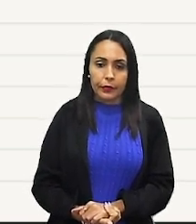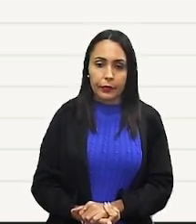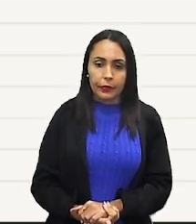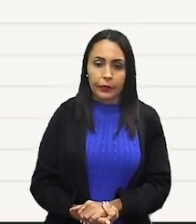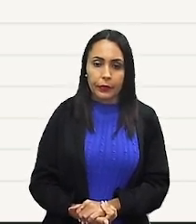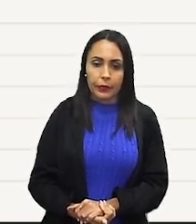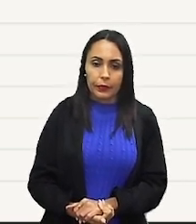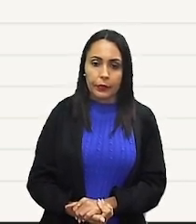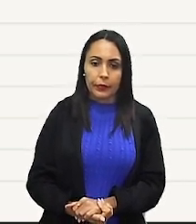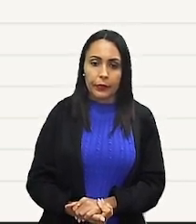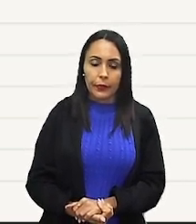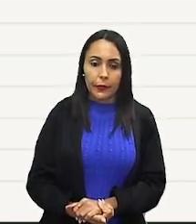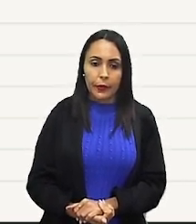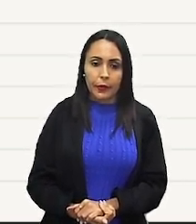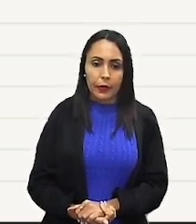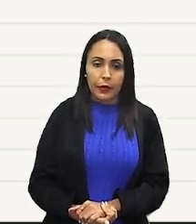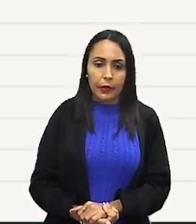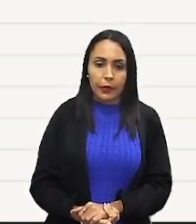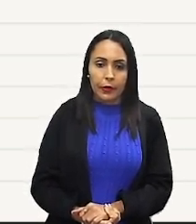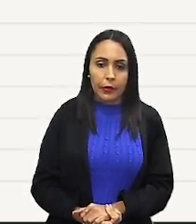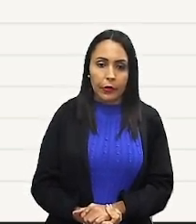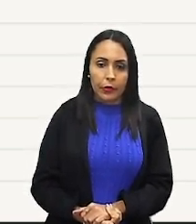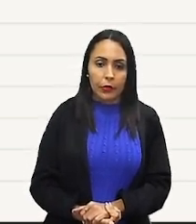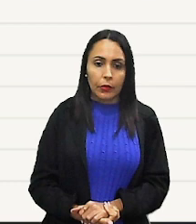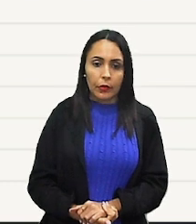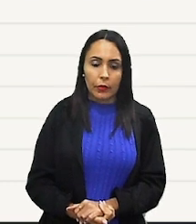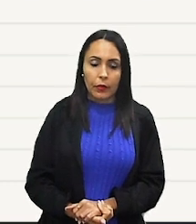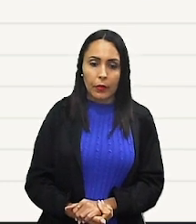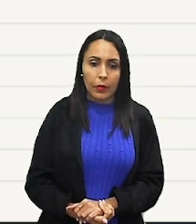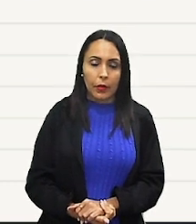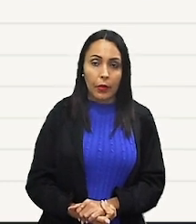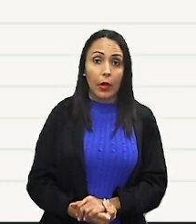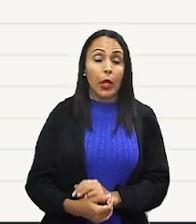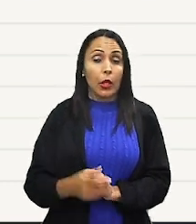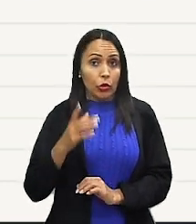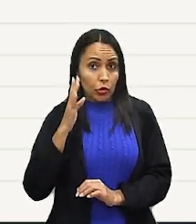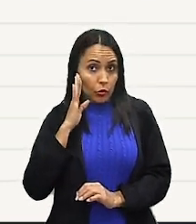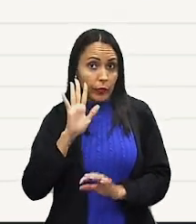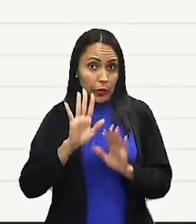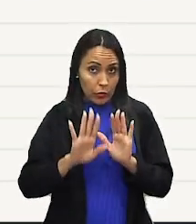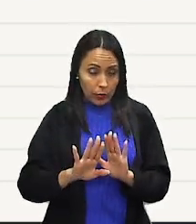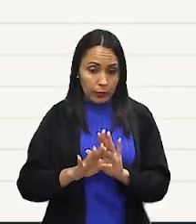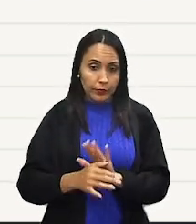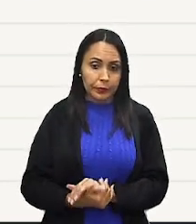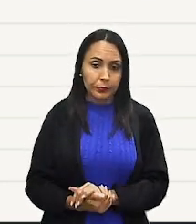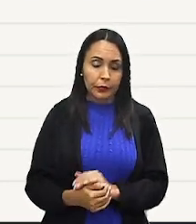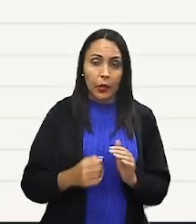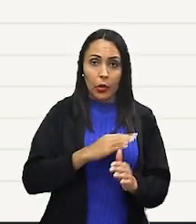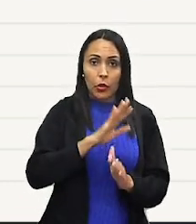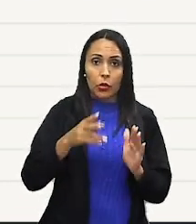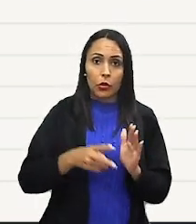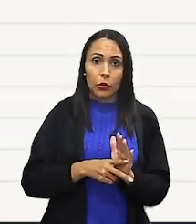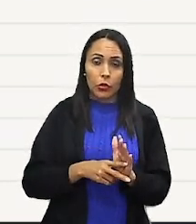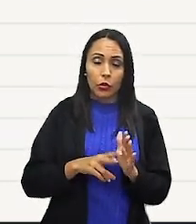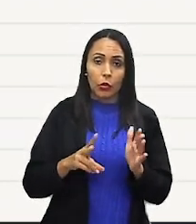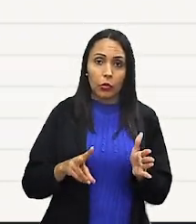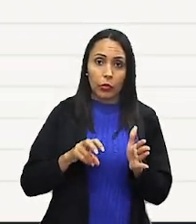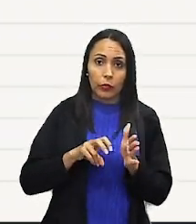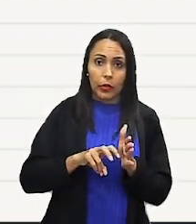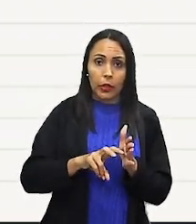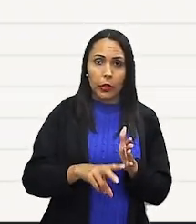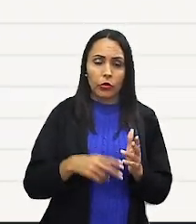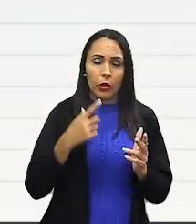Aí a gente vai fazer assim. Quando a gente trabalha com a composição do vírus, escuta, tá? Todo vírus tem a mesma